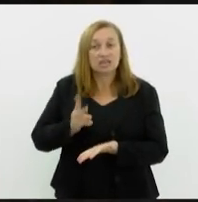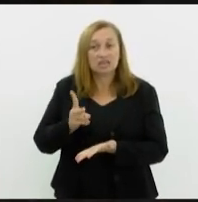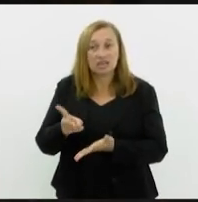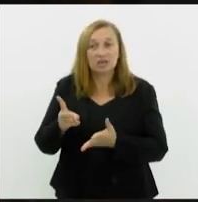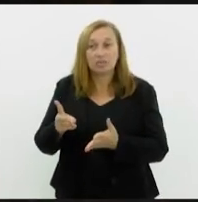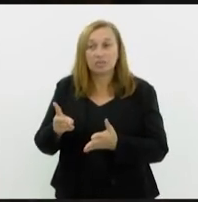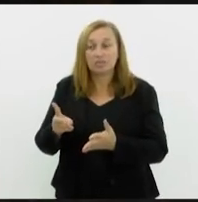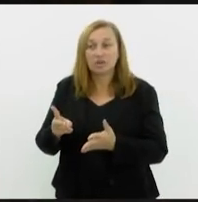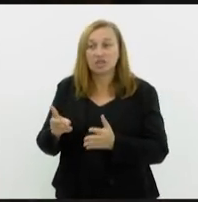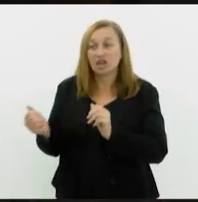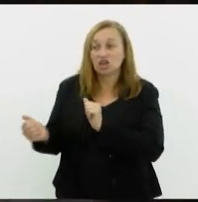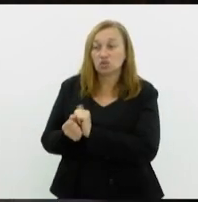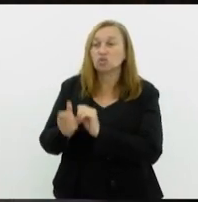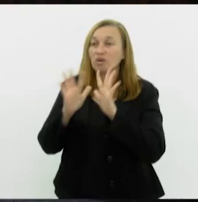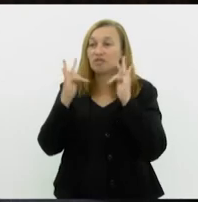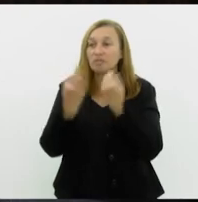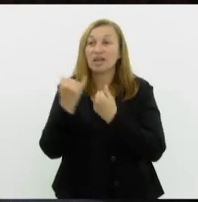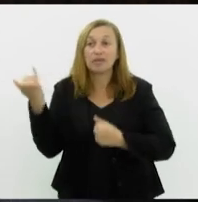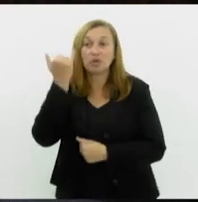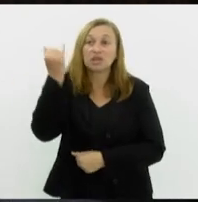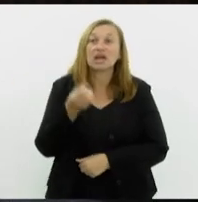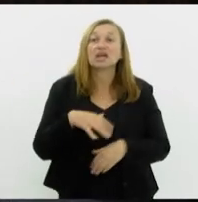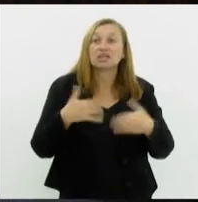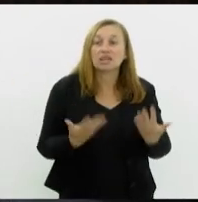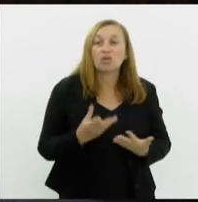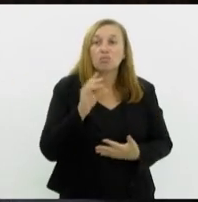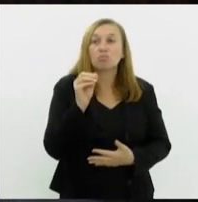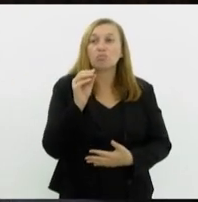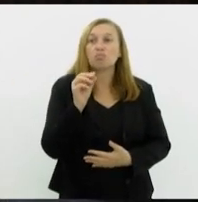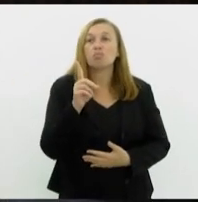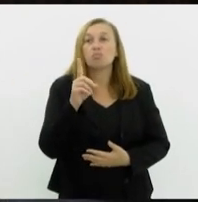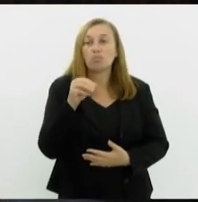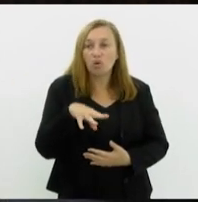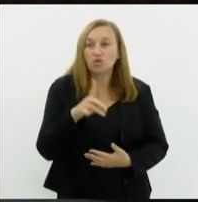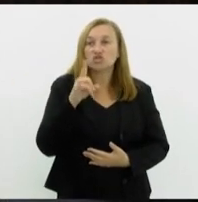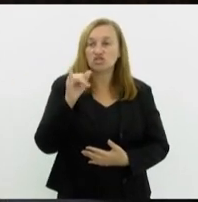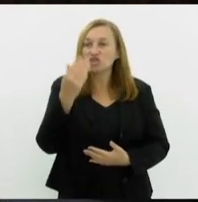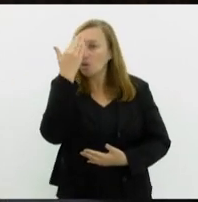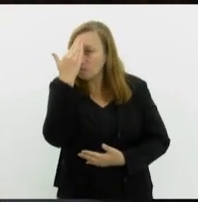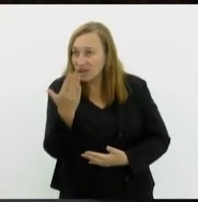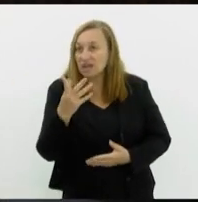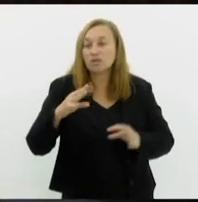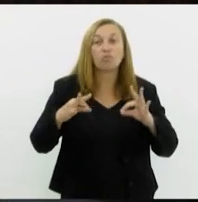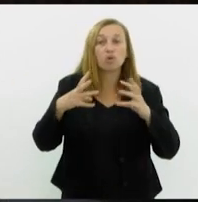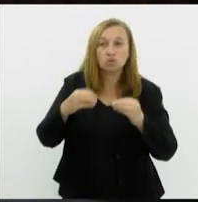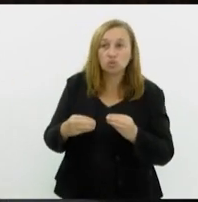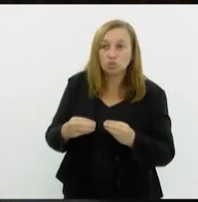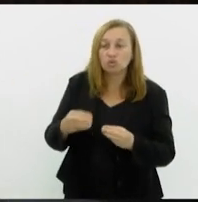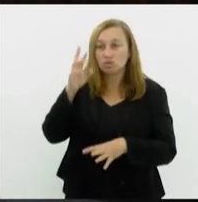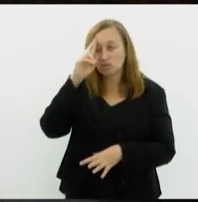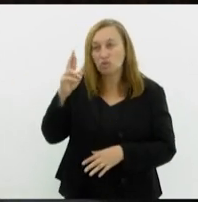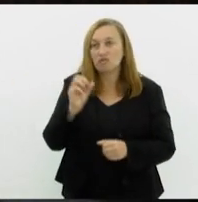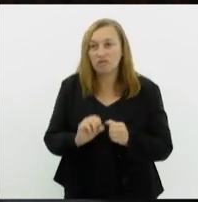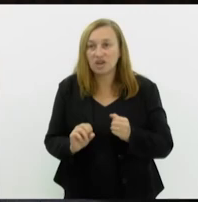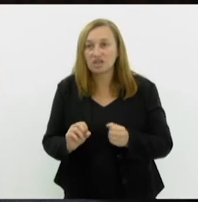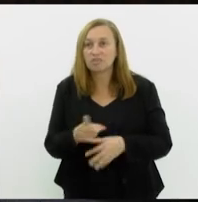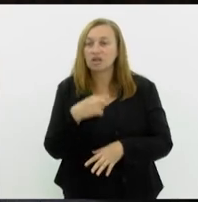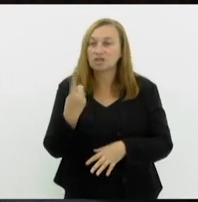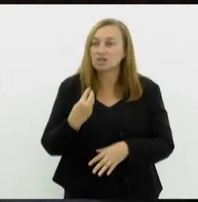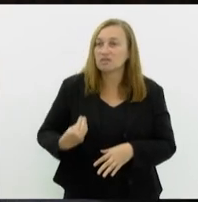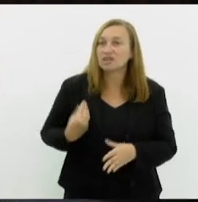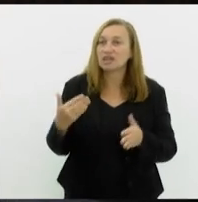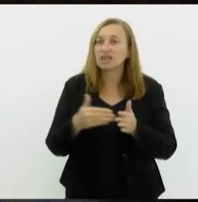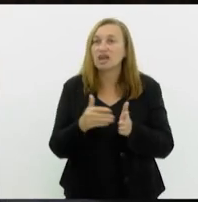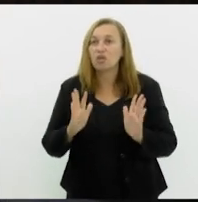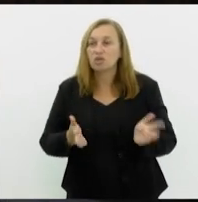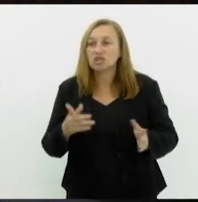sua família do seu lado, é muito importante. Então, Bondinho, muito, muito obrigado por tudo que você fez pela nossa vida até hoje